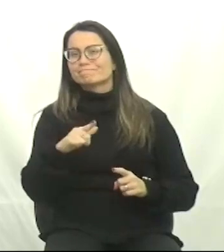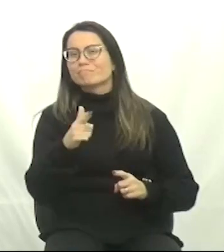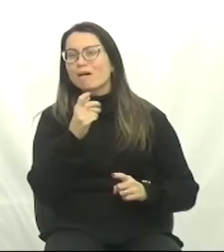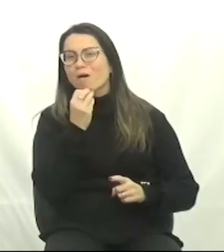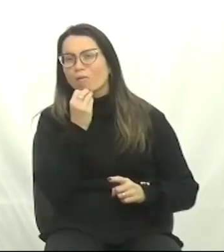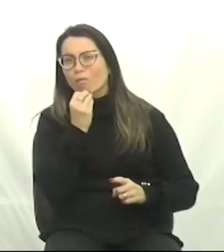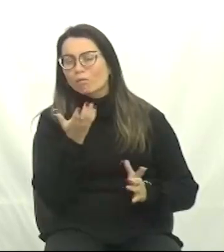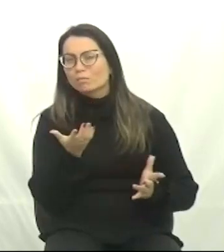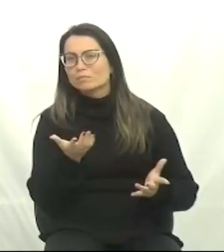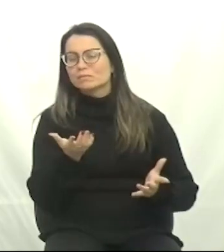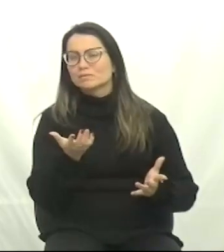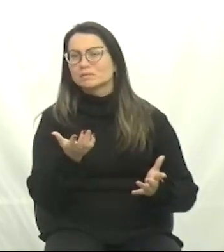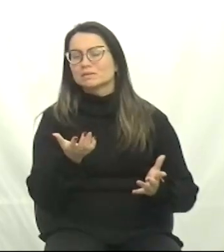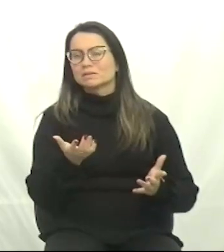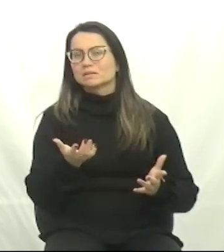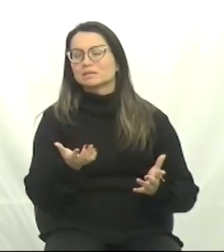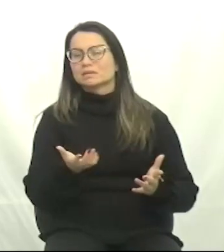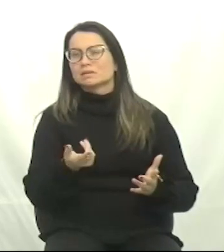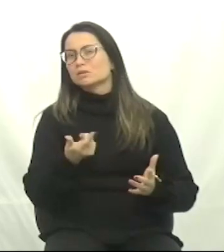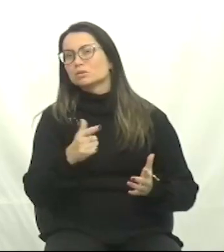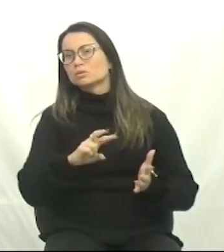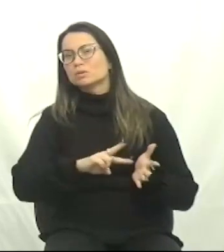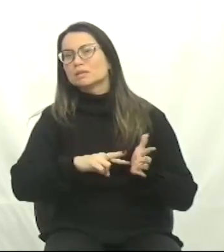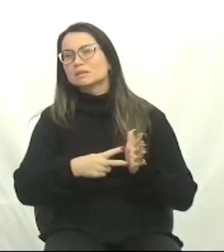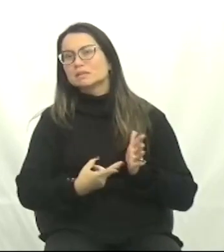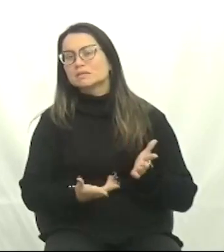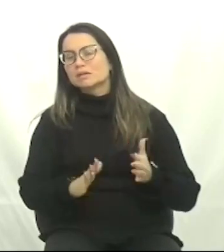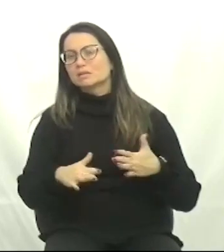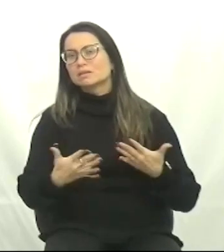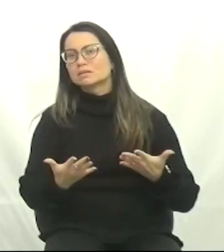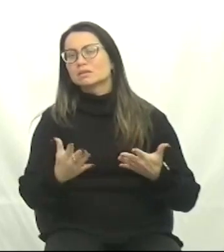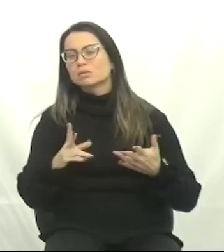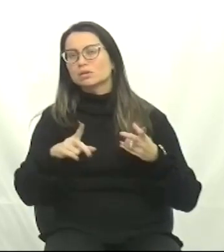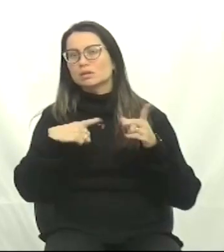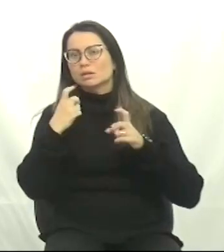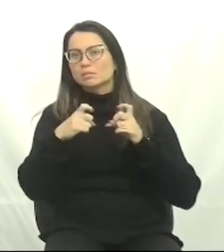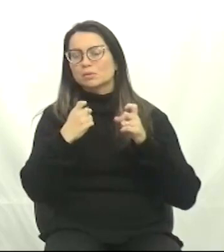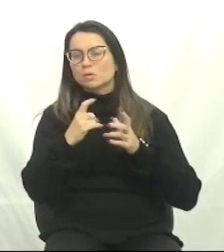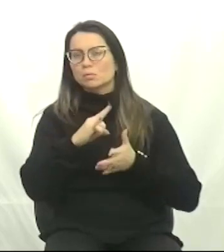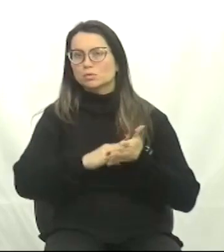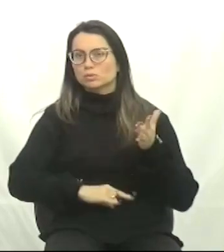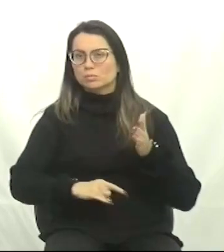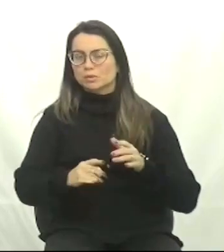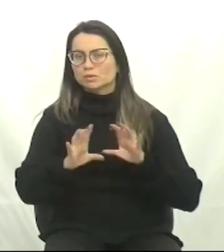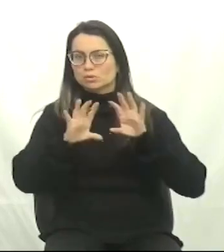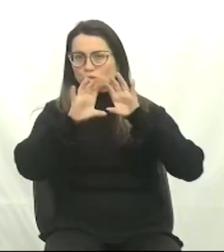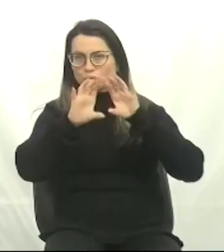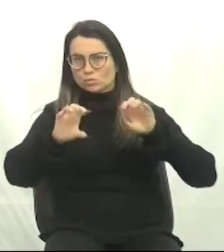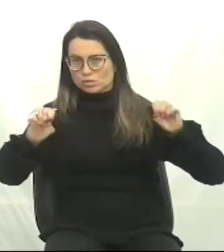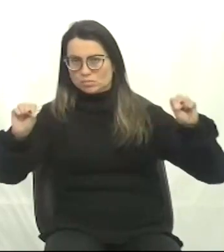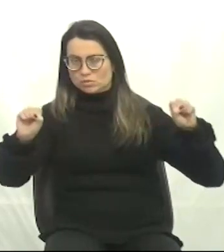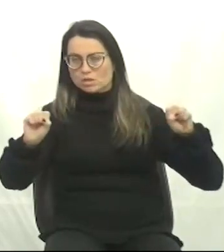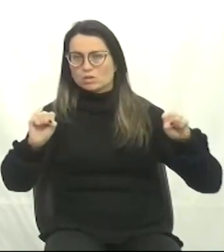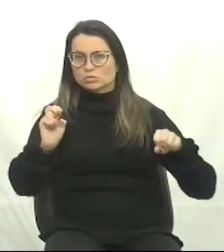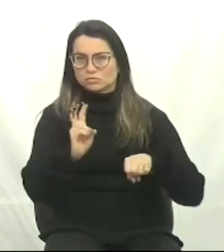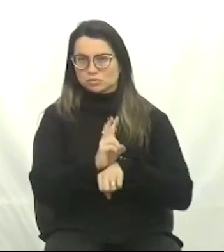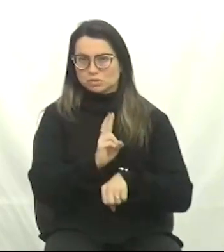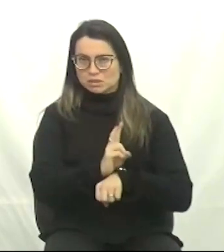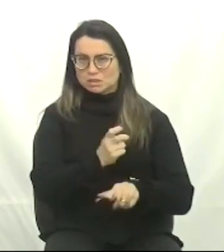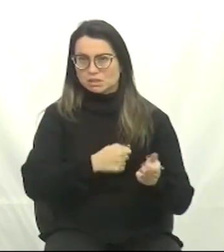sentido. Agora, o que preocupa é esse parecer do Tribunal de Contas do Estado, né? E com relação ao